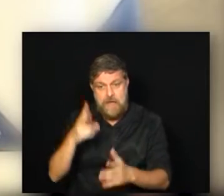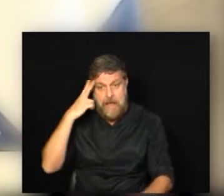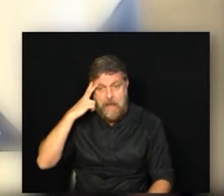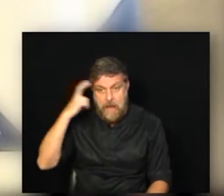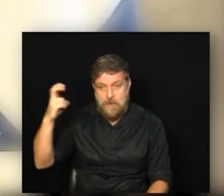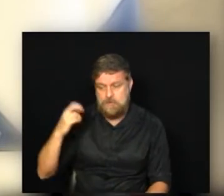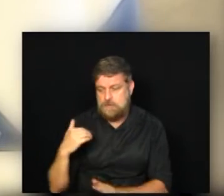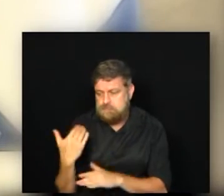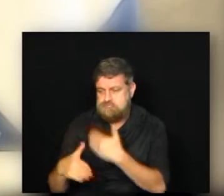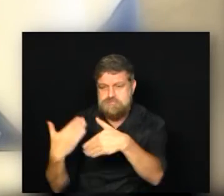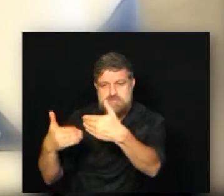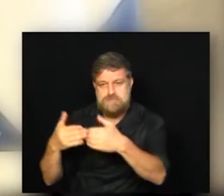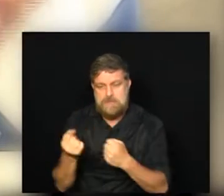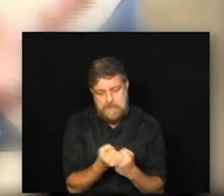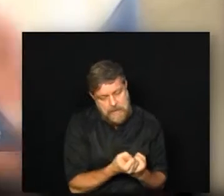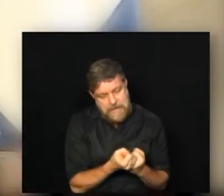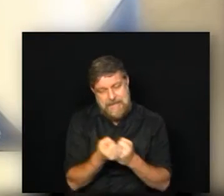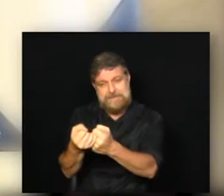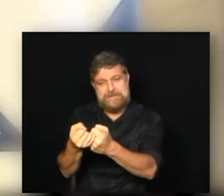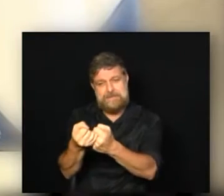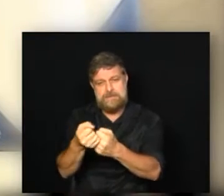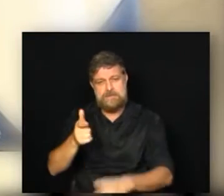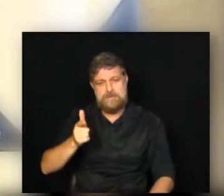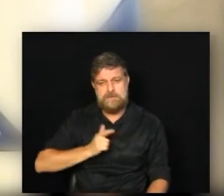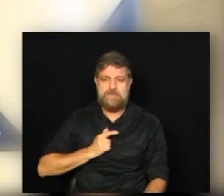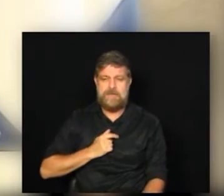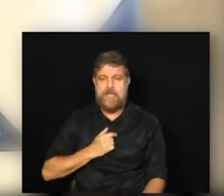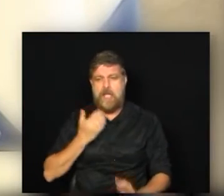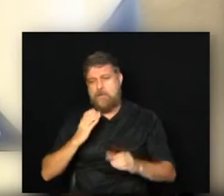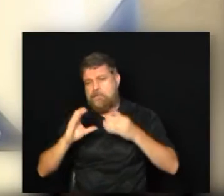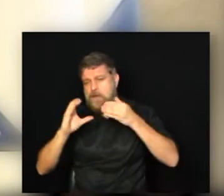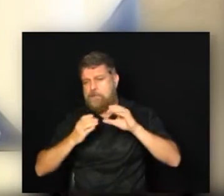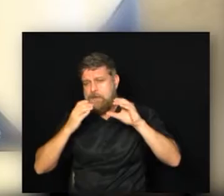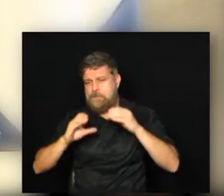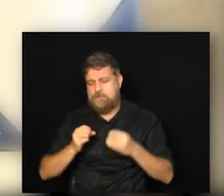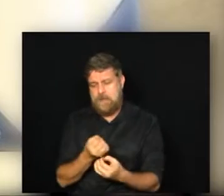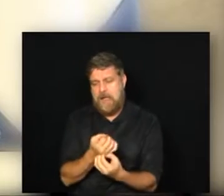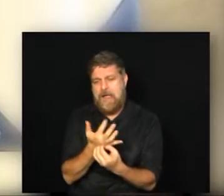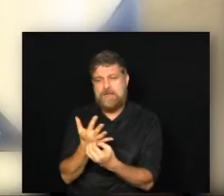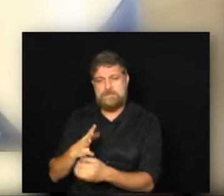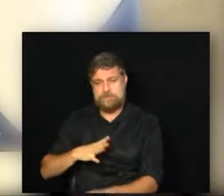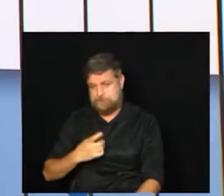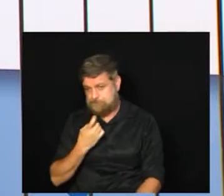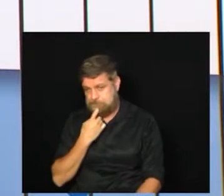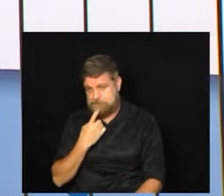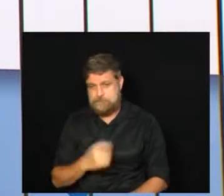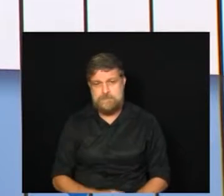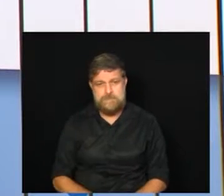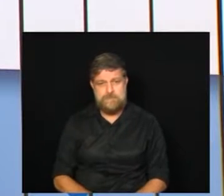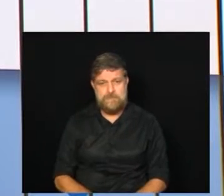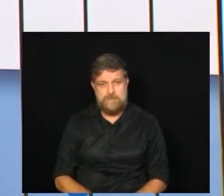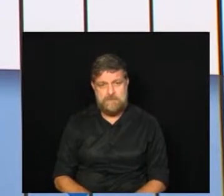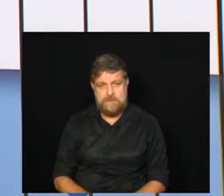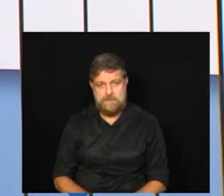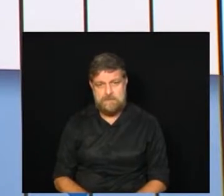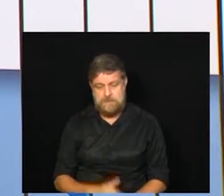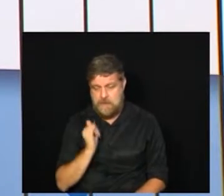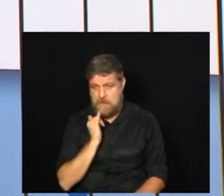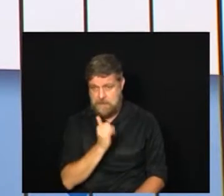dar força, dar assistência a cantores, a artistas da nossa cidade. E falando